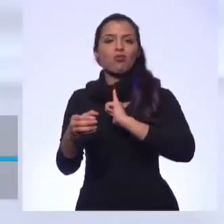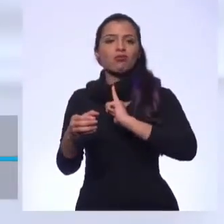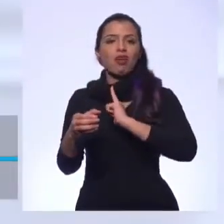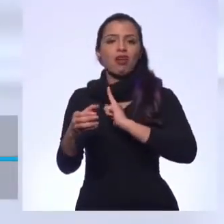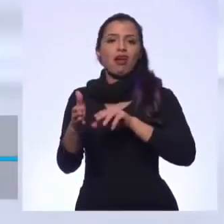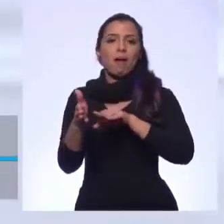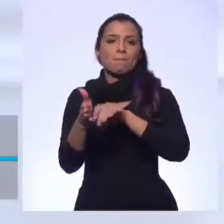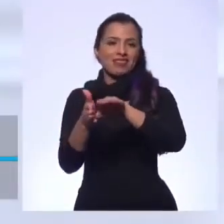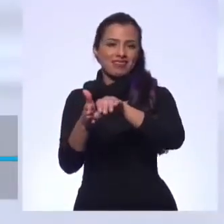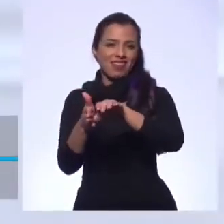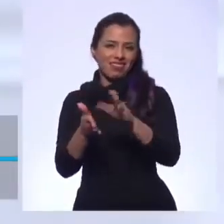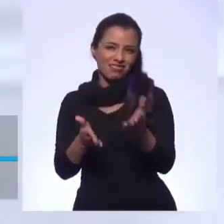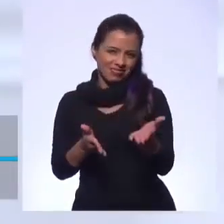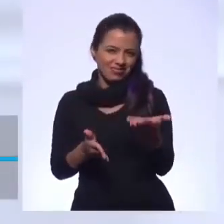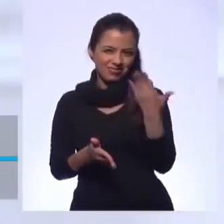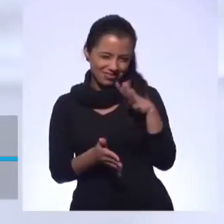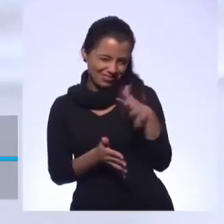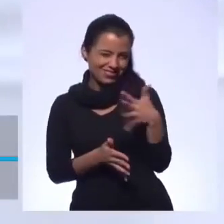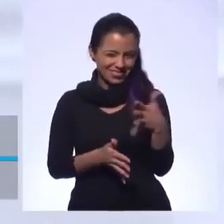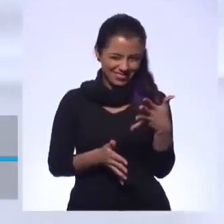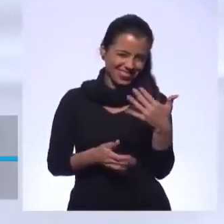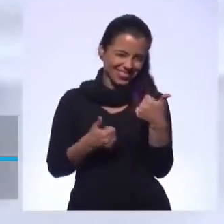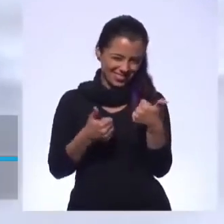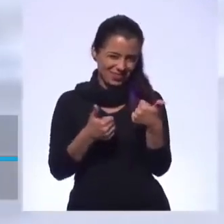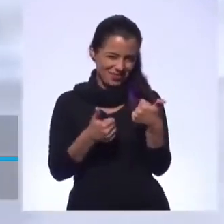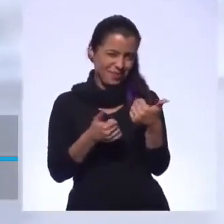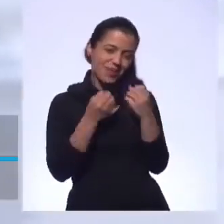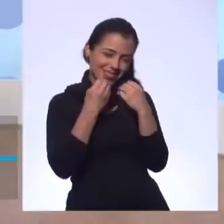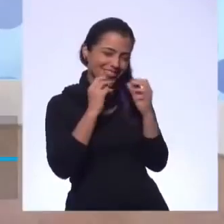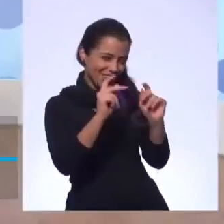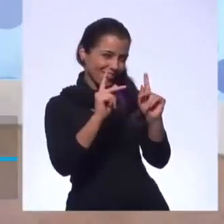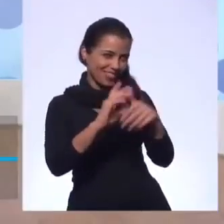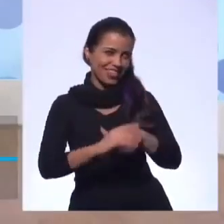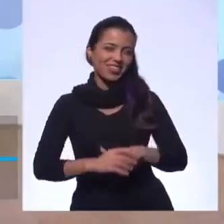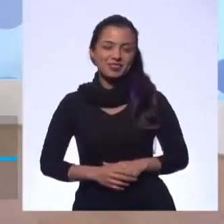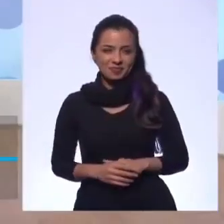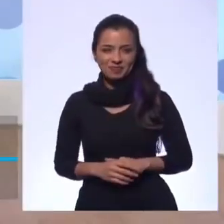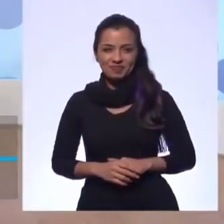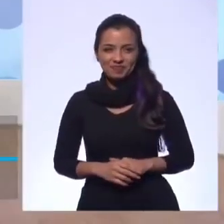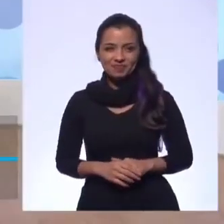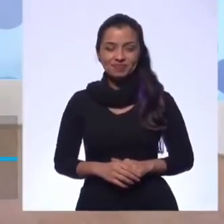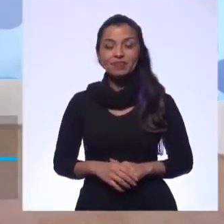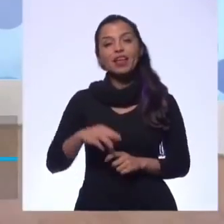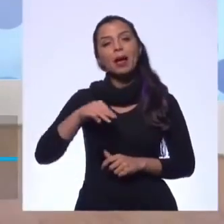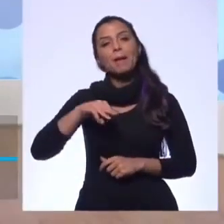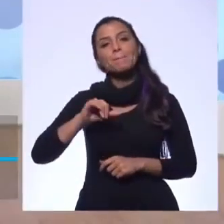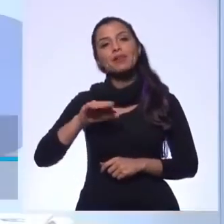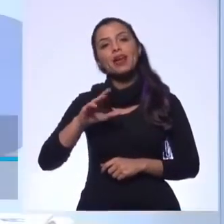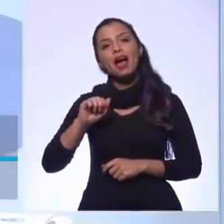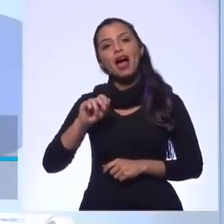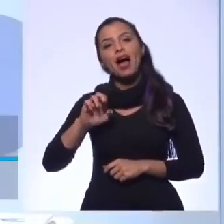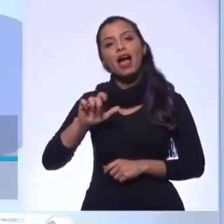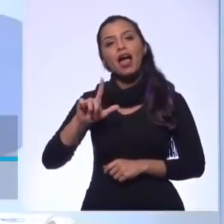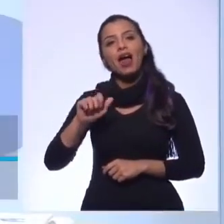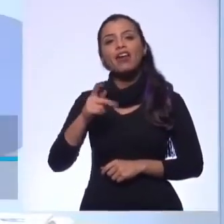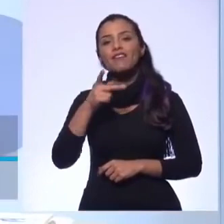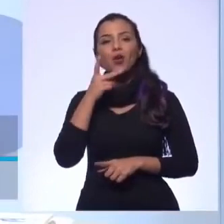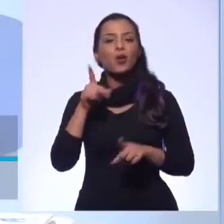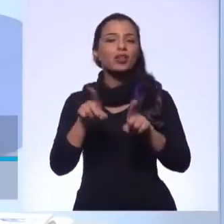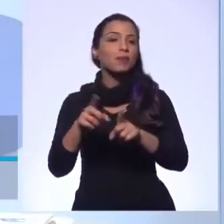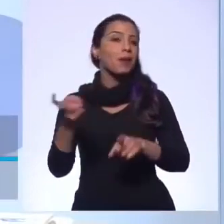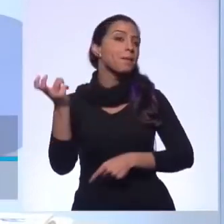biológico. Vale mais ou menos, mas tá valendo. Assim como a Micaela escreveu morcego